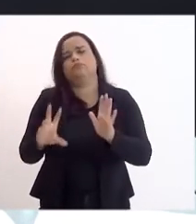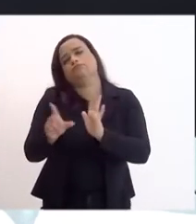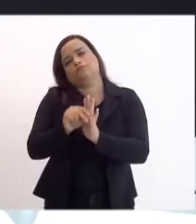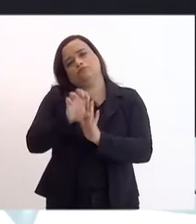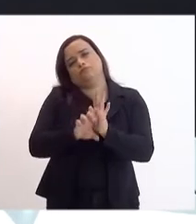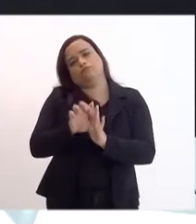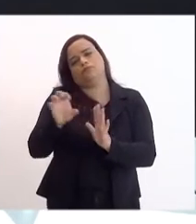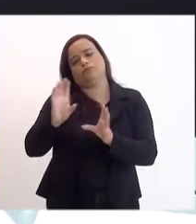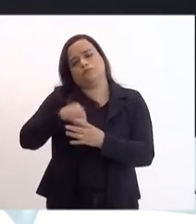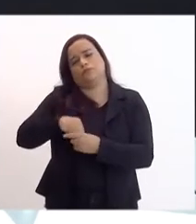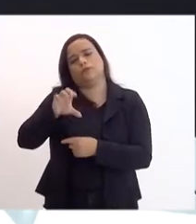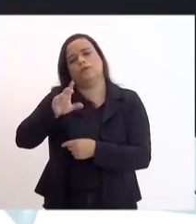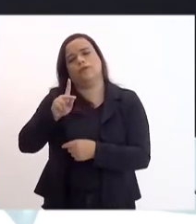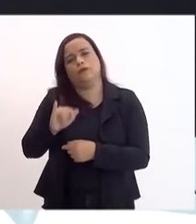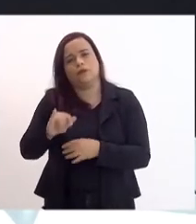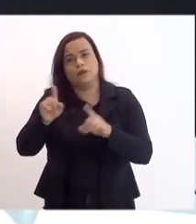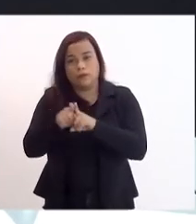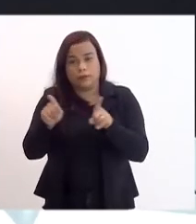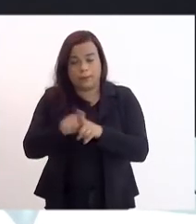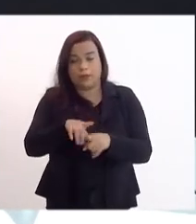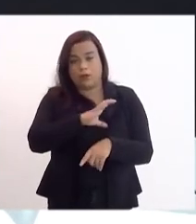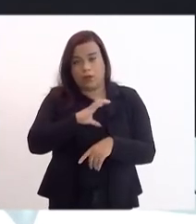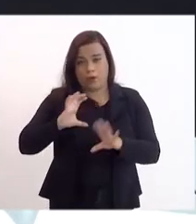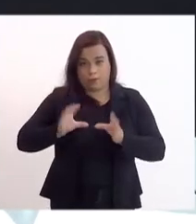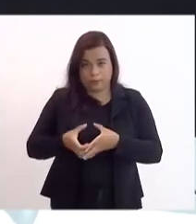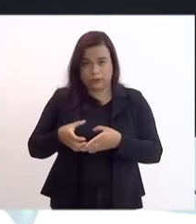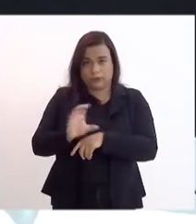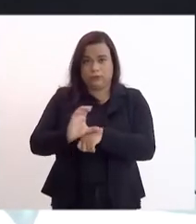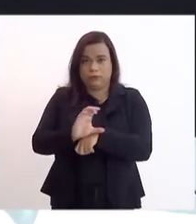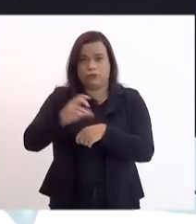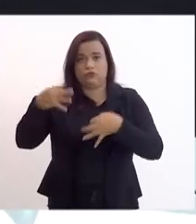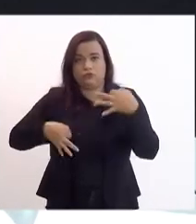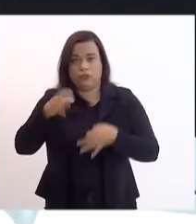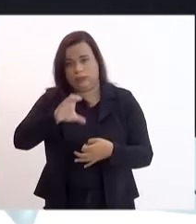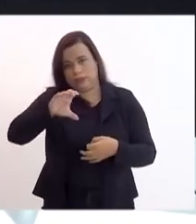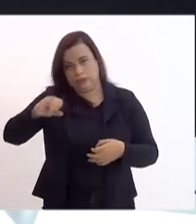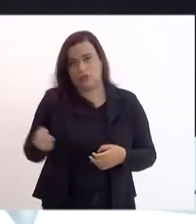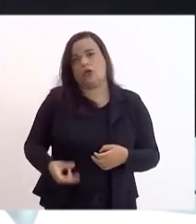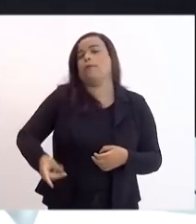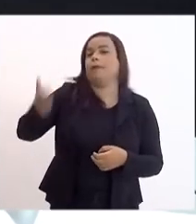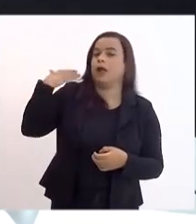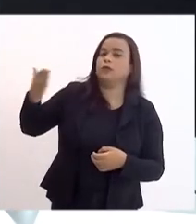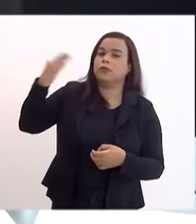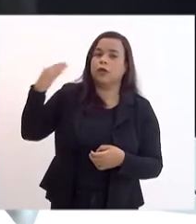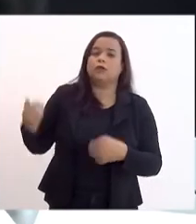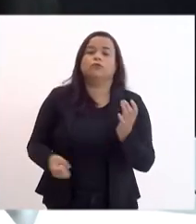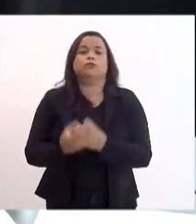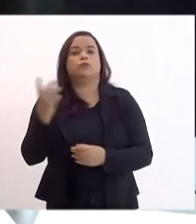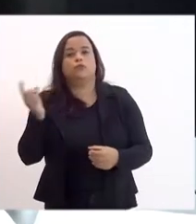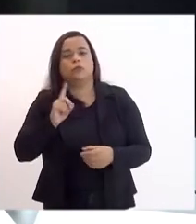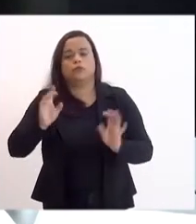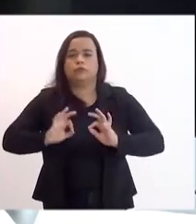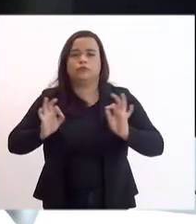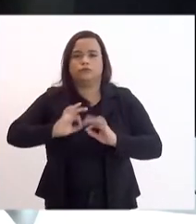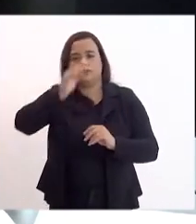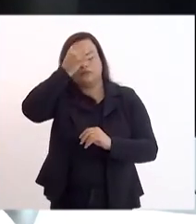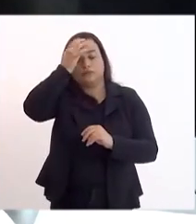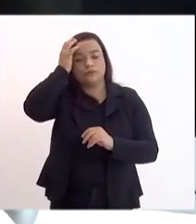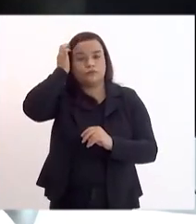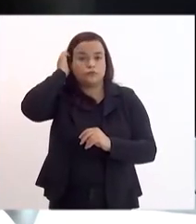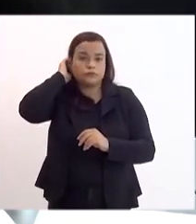E as comissões de Constituição e Justiça da época não criaram um óbice.